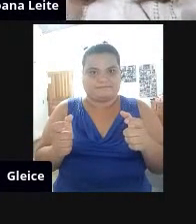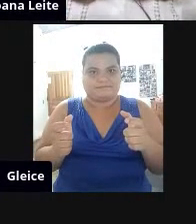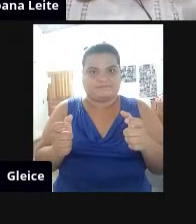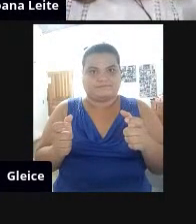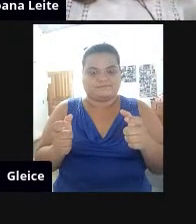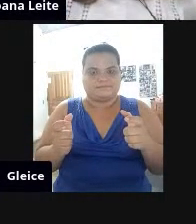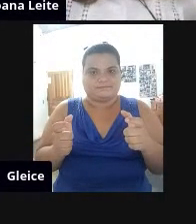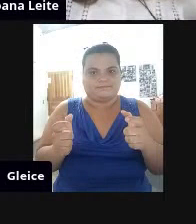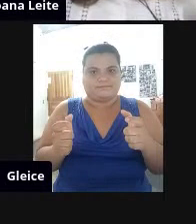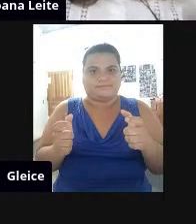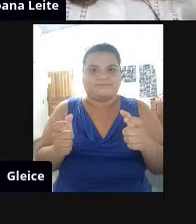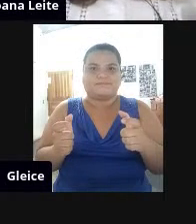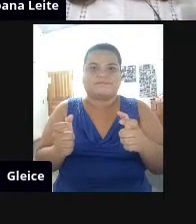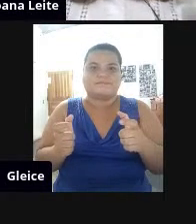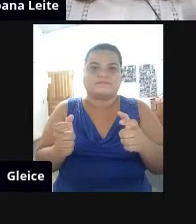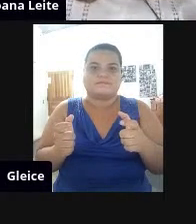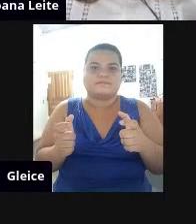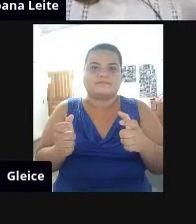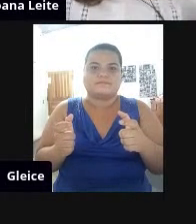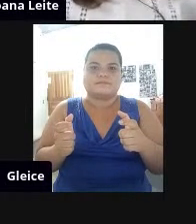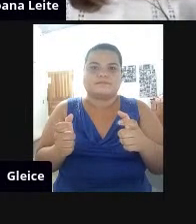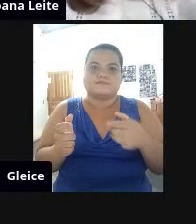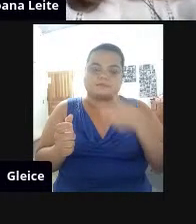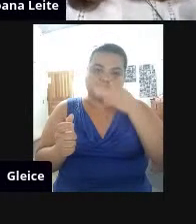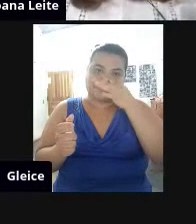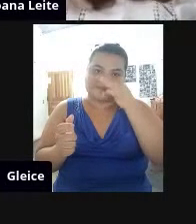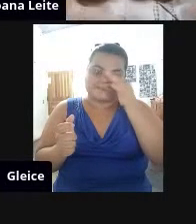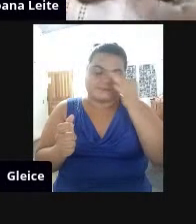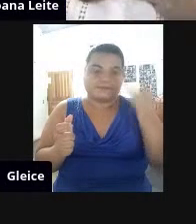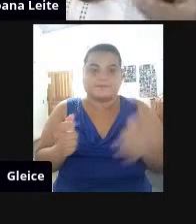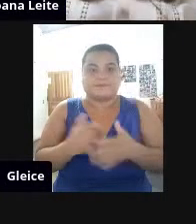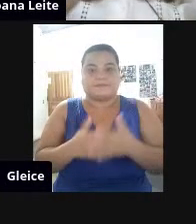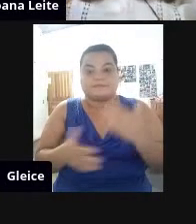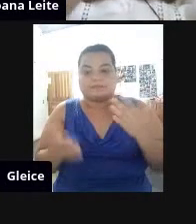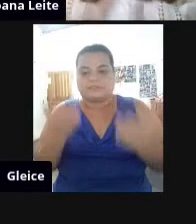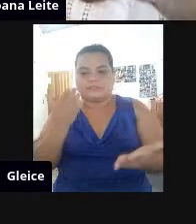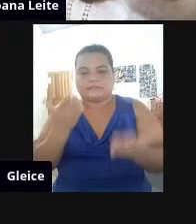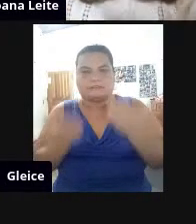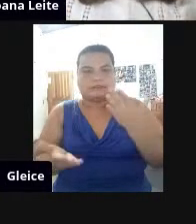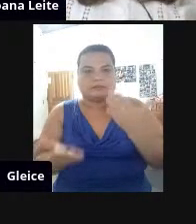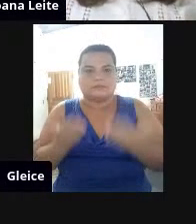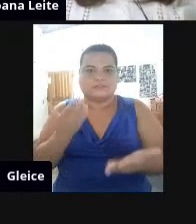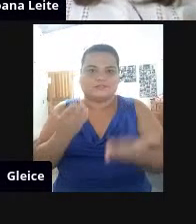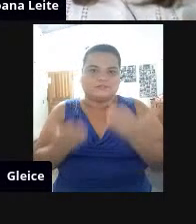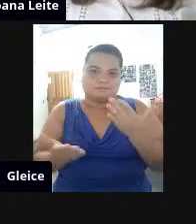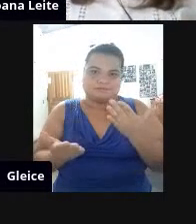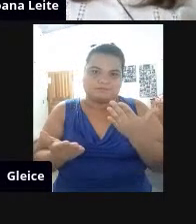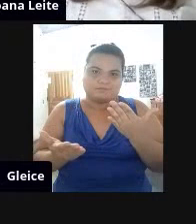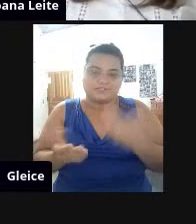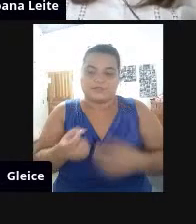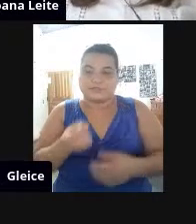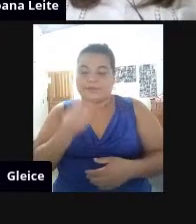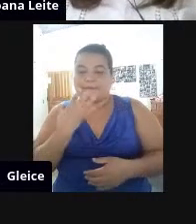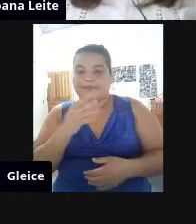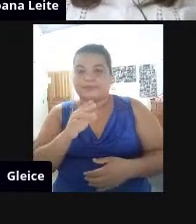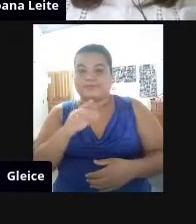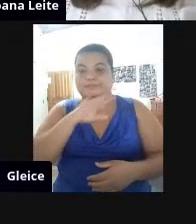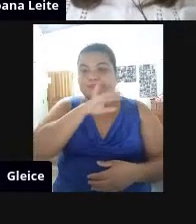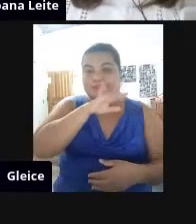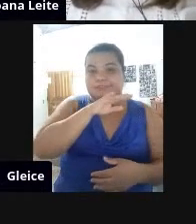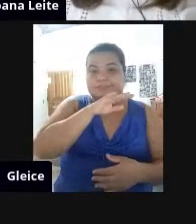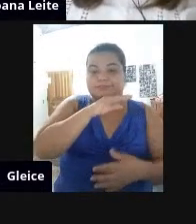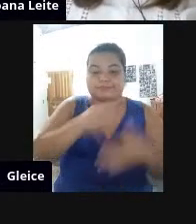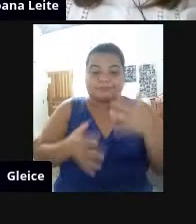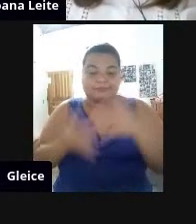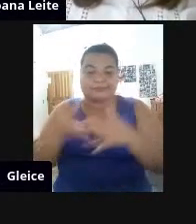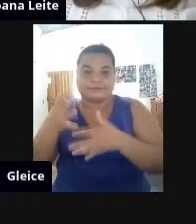benéficas, elas vão ser diminuídas. Então, é justamente esse desequilíbrio entre bactérias benéficas e patogênicas é que vão